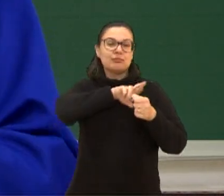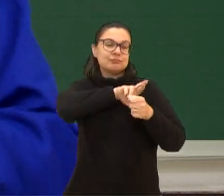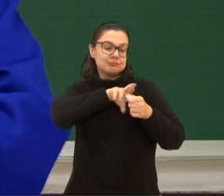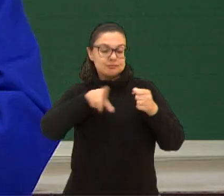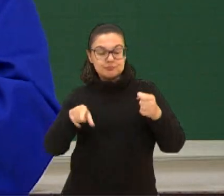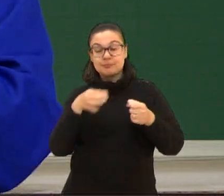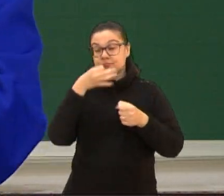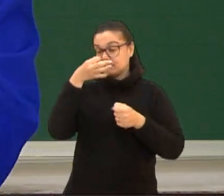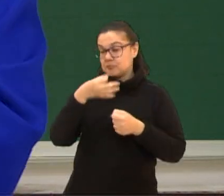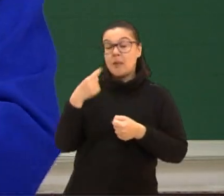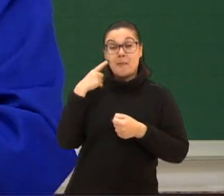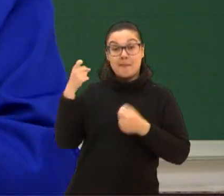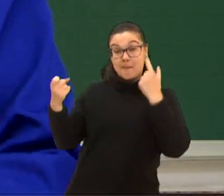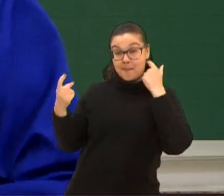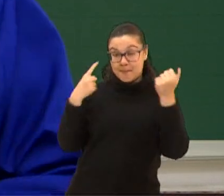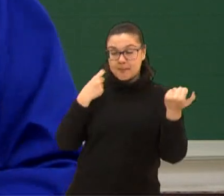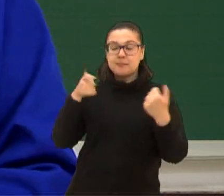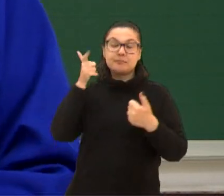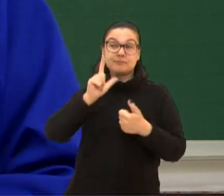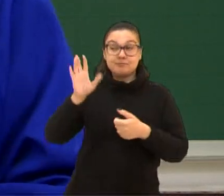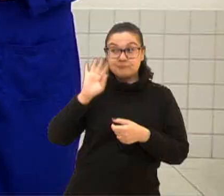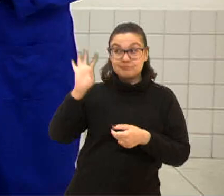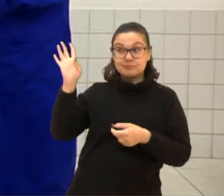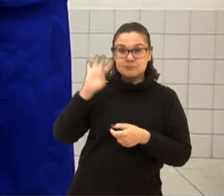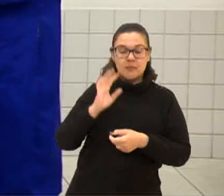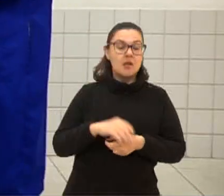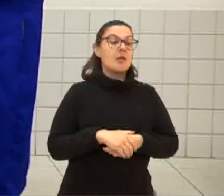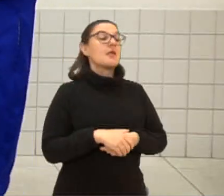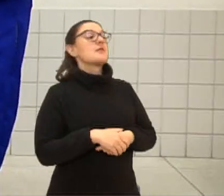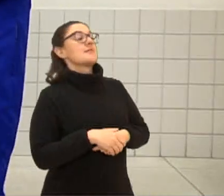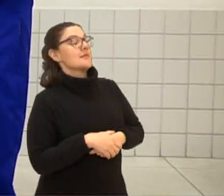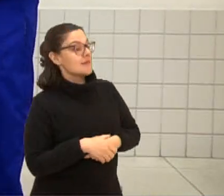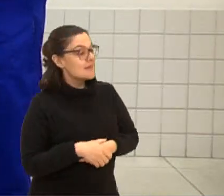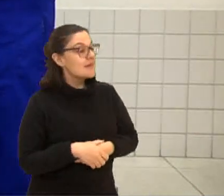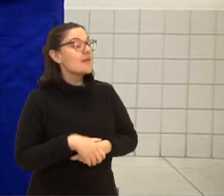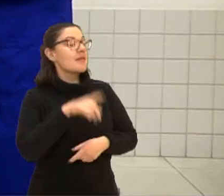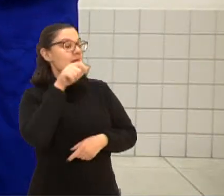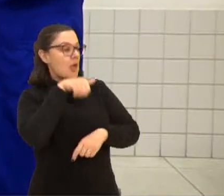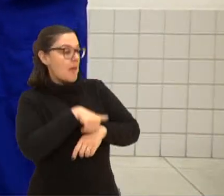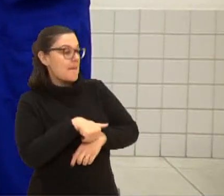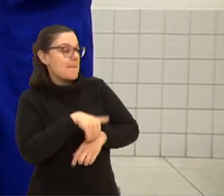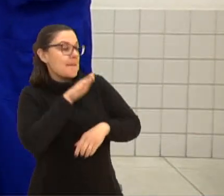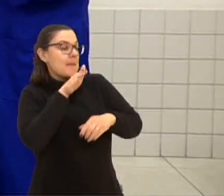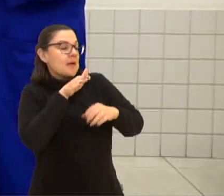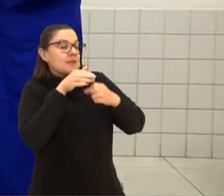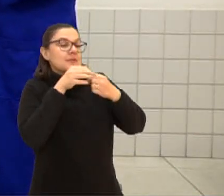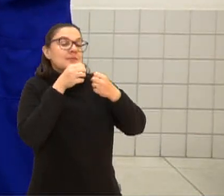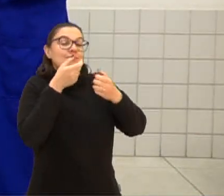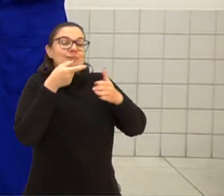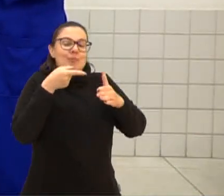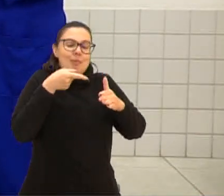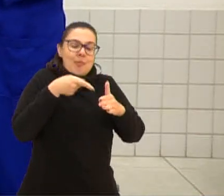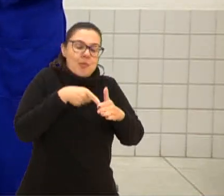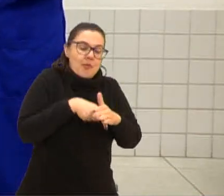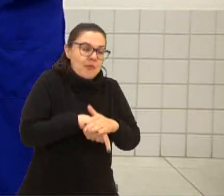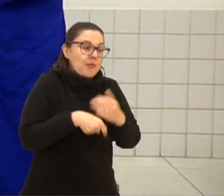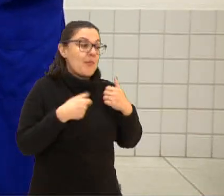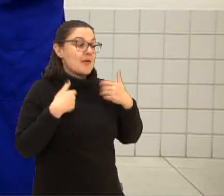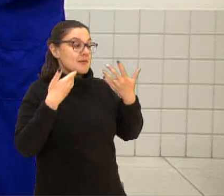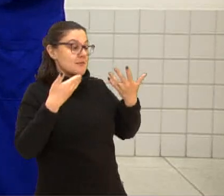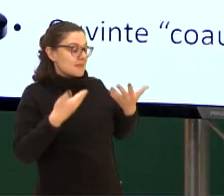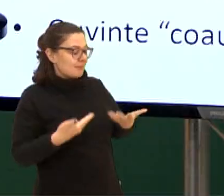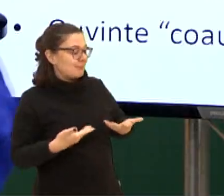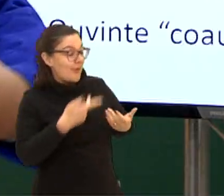opções de sons para também ajudar nesse imaginário. Para tentar deixar cada vez mais imersivo, para que a pessoa que